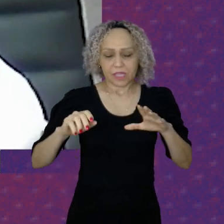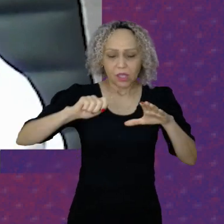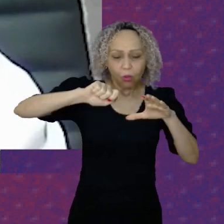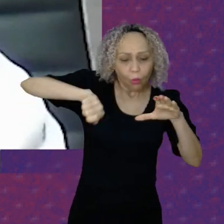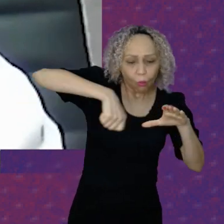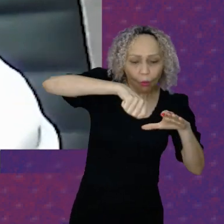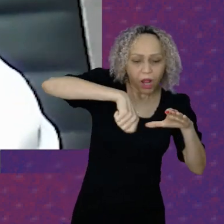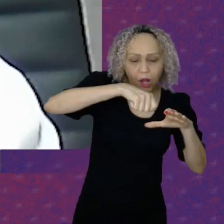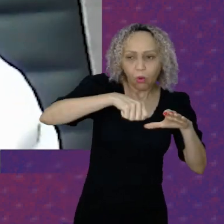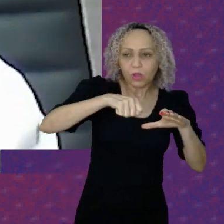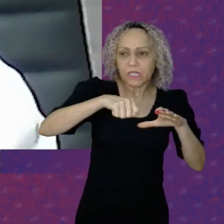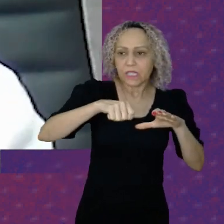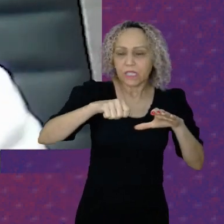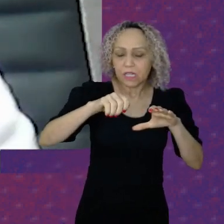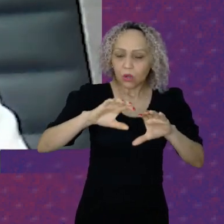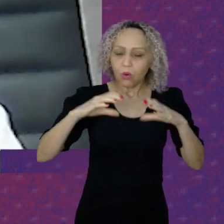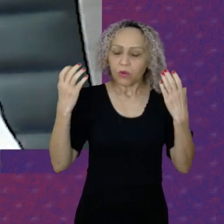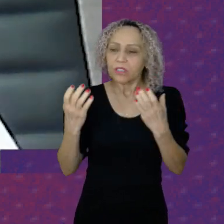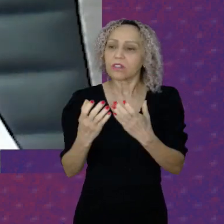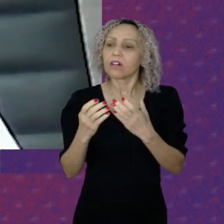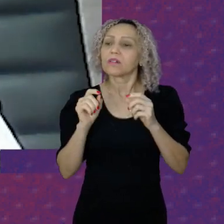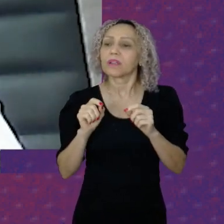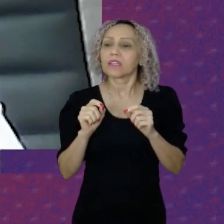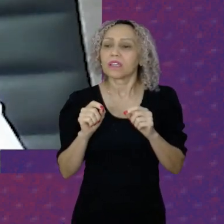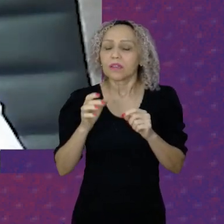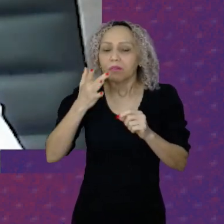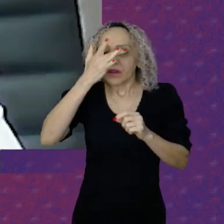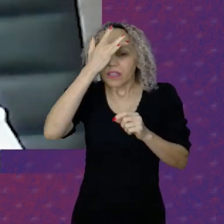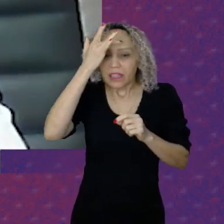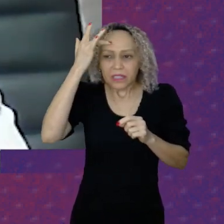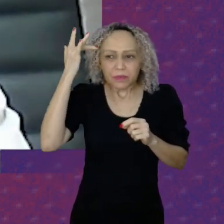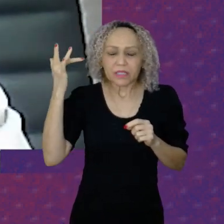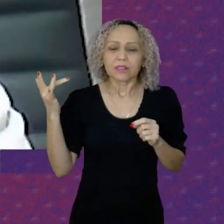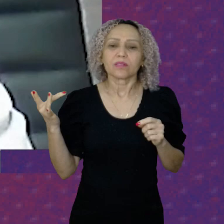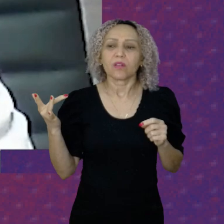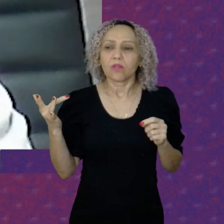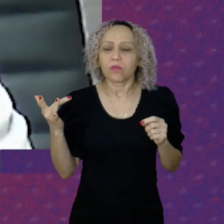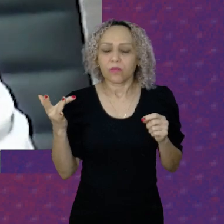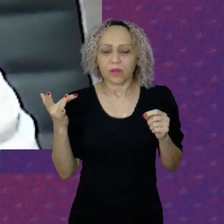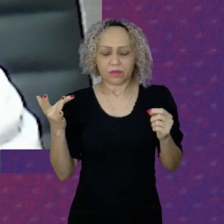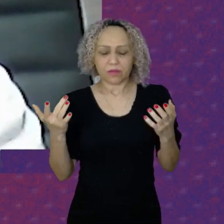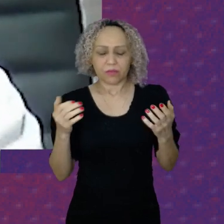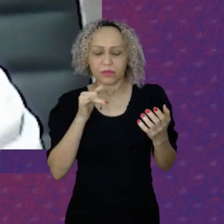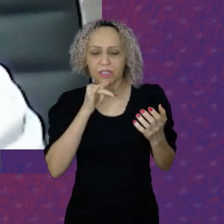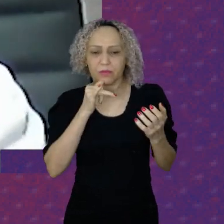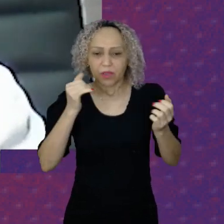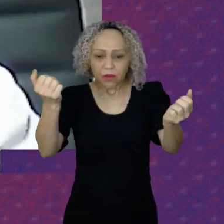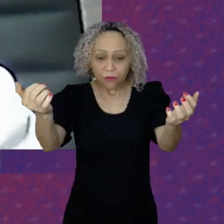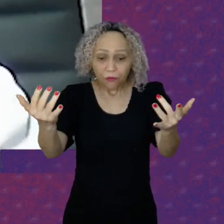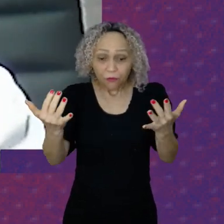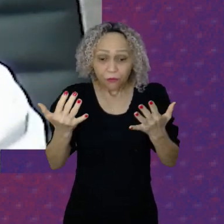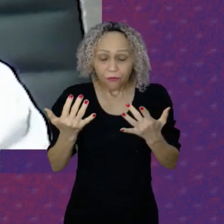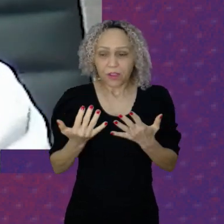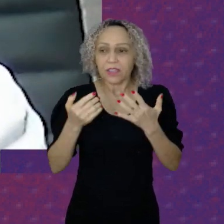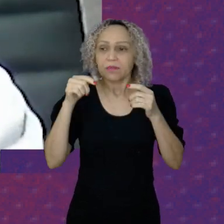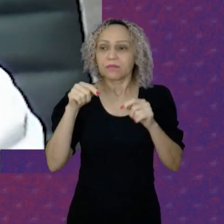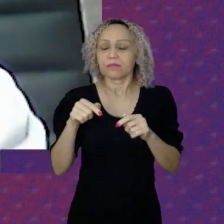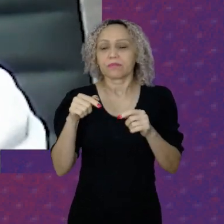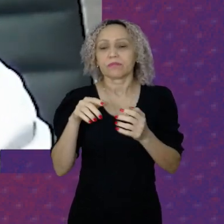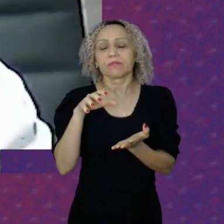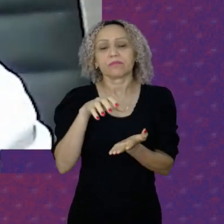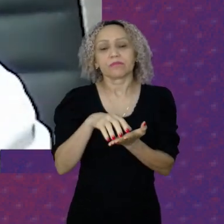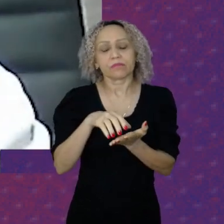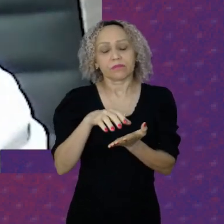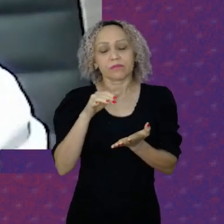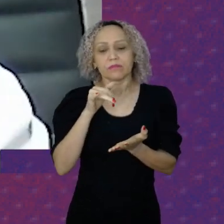populoso, porque para evitar que as pessoas tenham que se deslocar lá da Itinga, um bairro de grande população, para vir para o centro. Então, o do centro